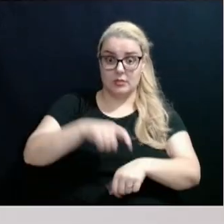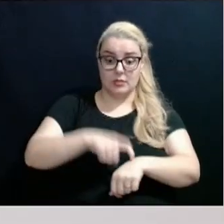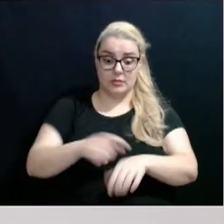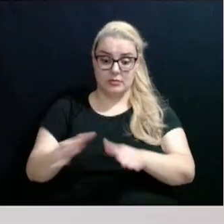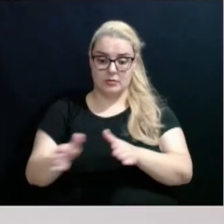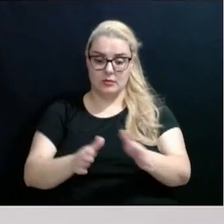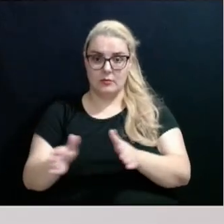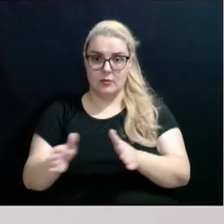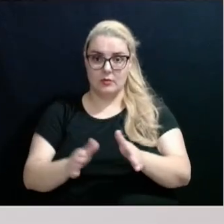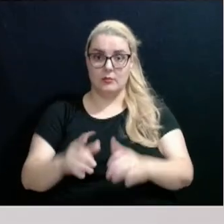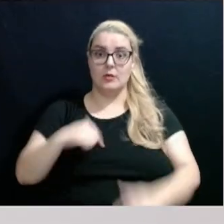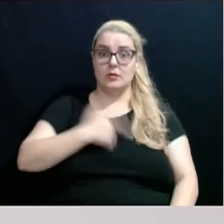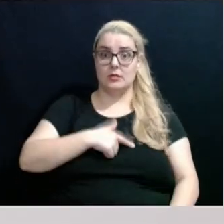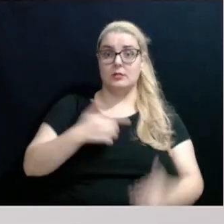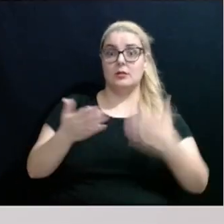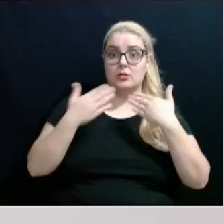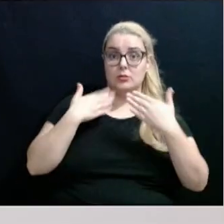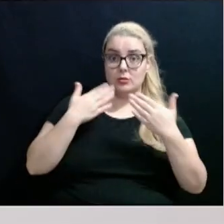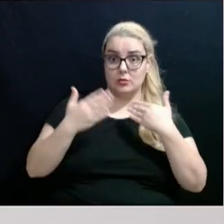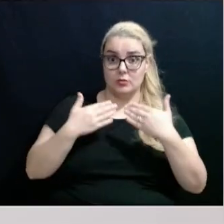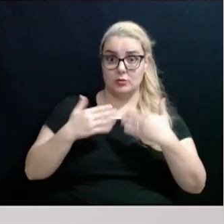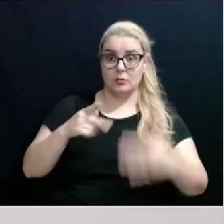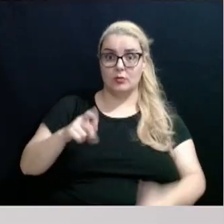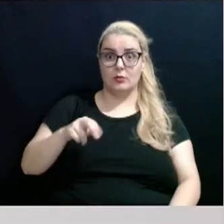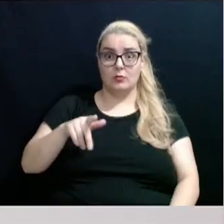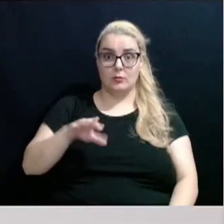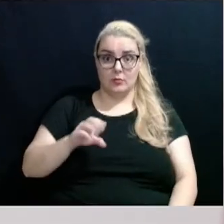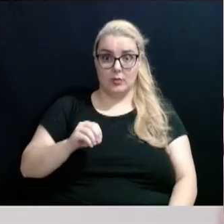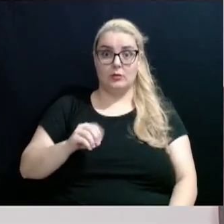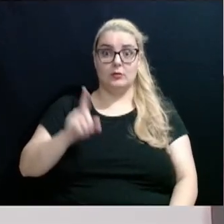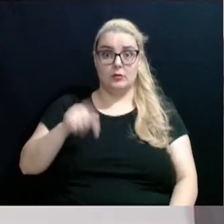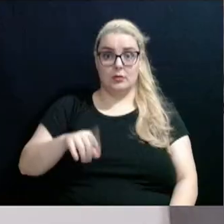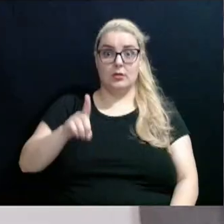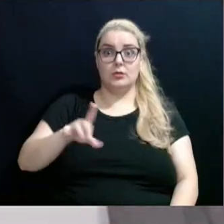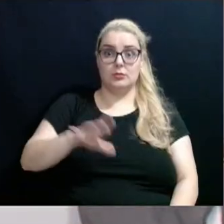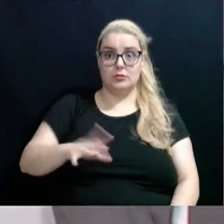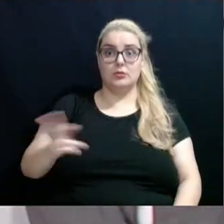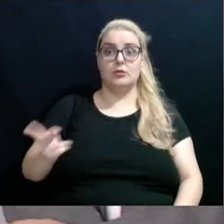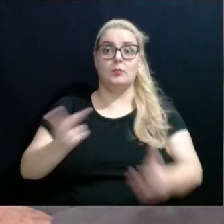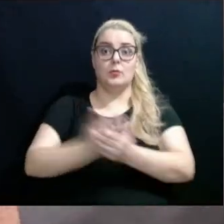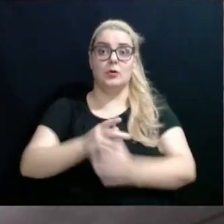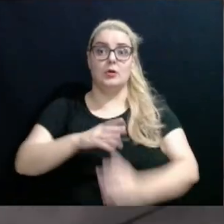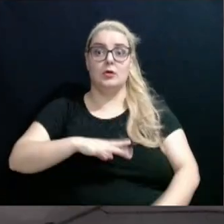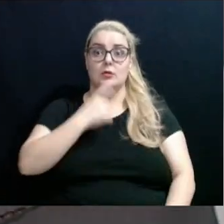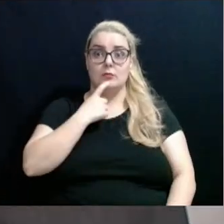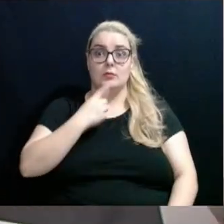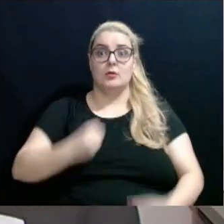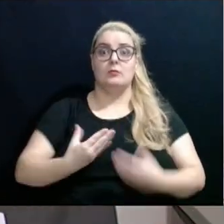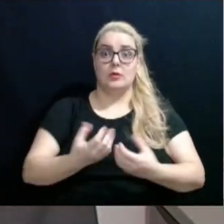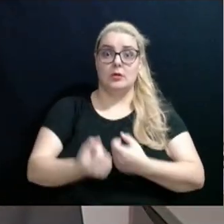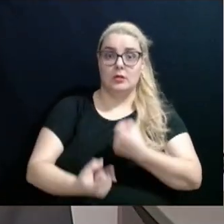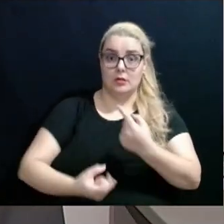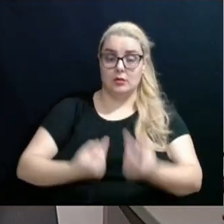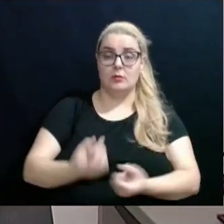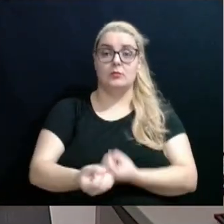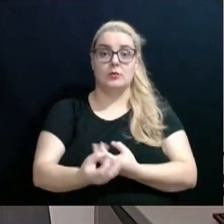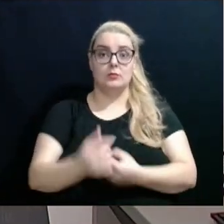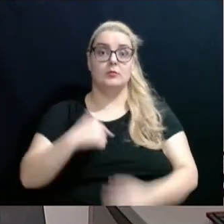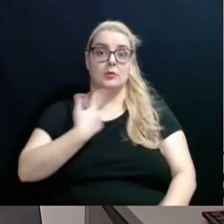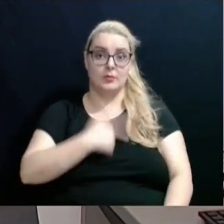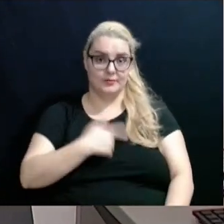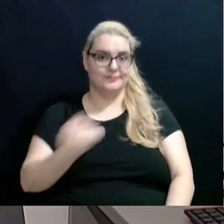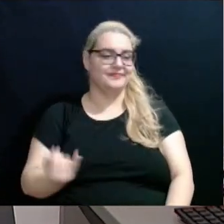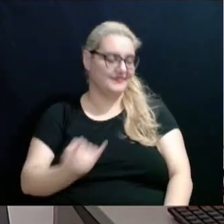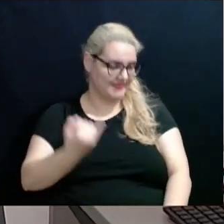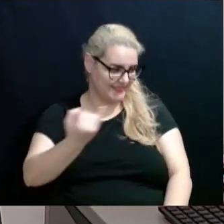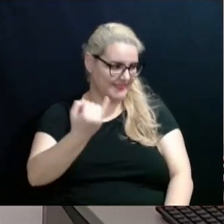Então, a gente vai conversar com o Paulo Giglio, ele que é diretor do Procon Campinas, vai trazer algumas informações para a gente, informações